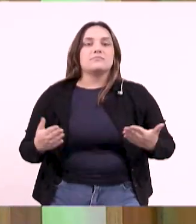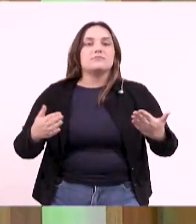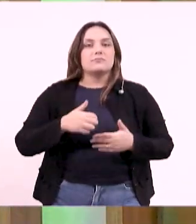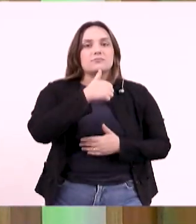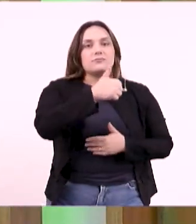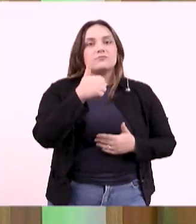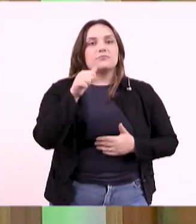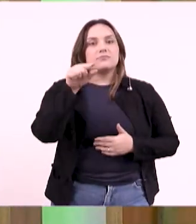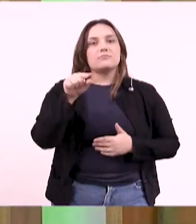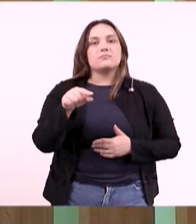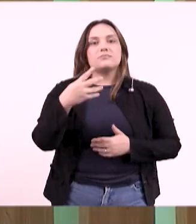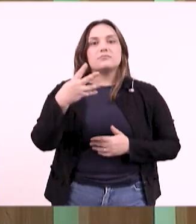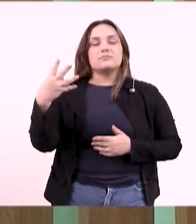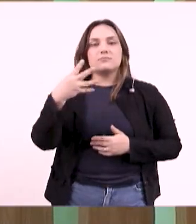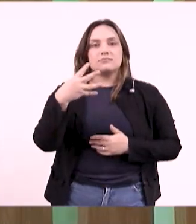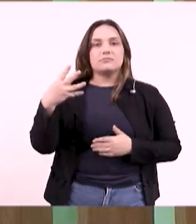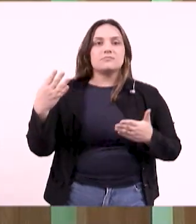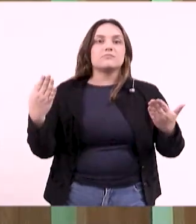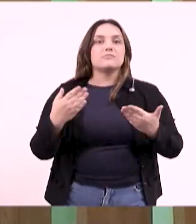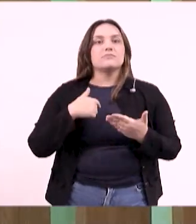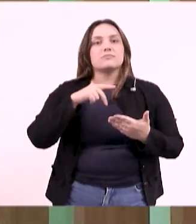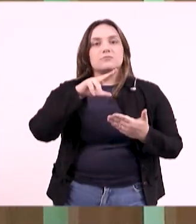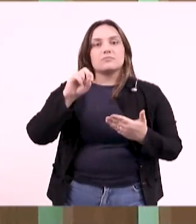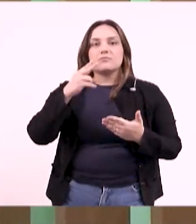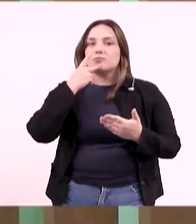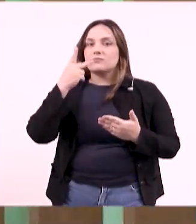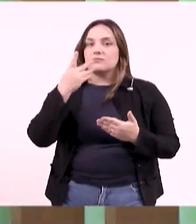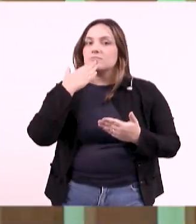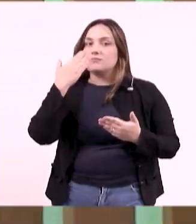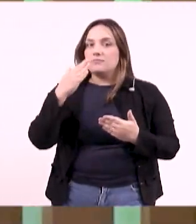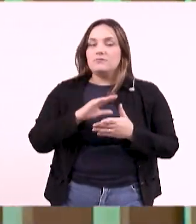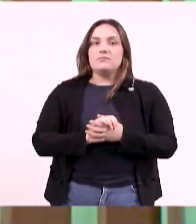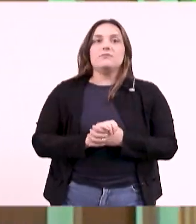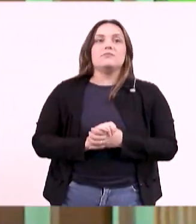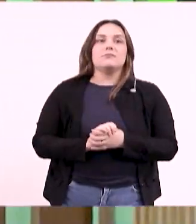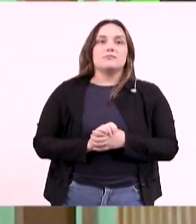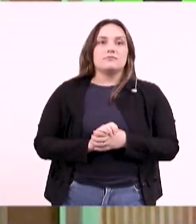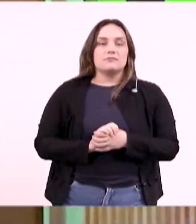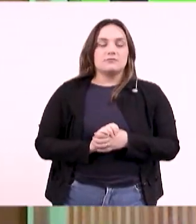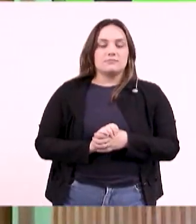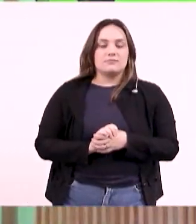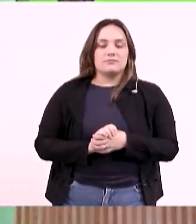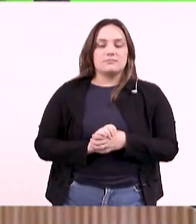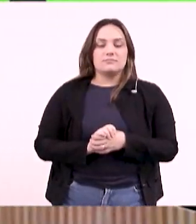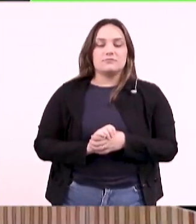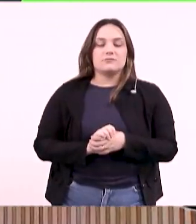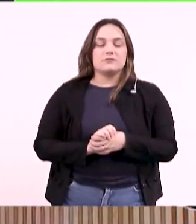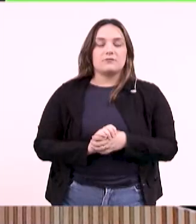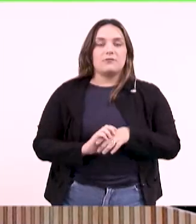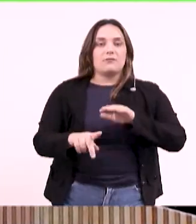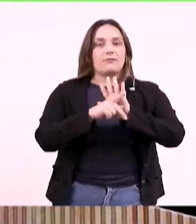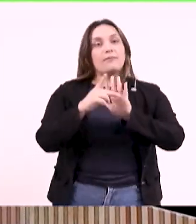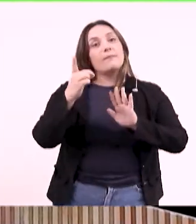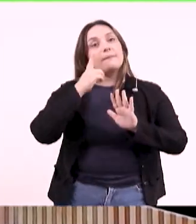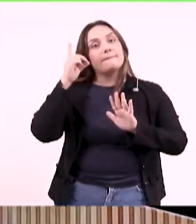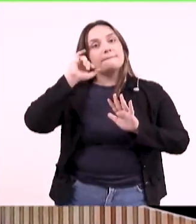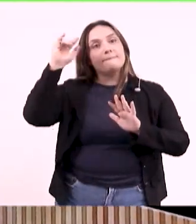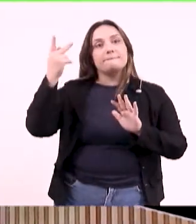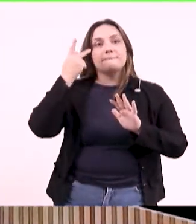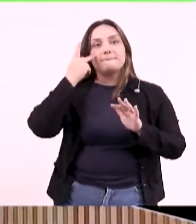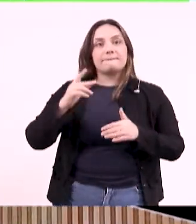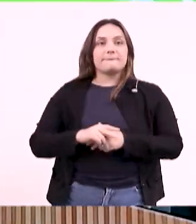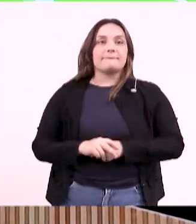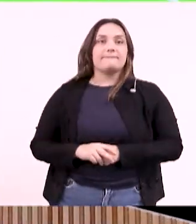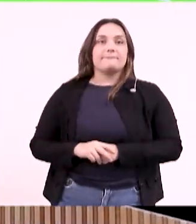horas e 44 minutos em Mato Grosso do Sul. A gente fala agora de um pedido, na verdade, feito pelo deputado João